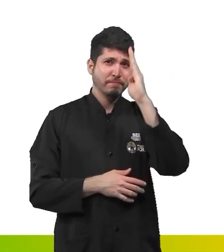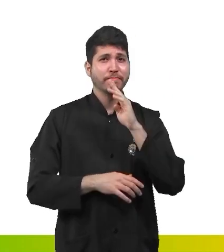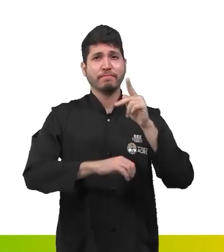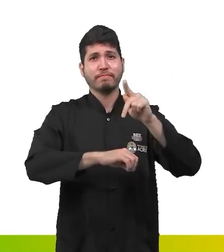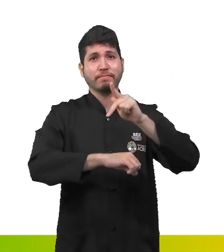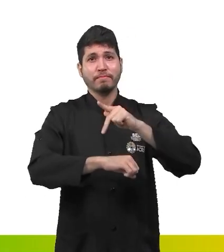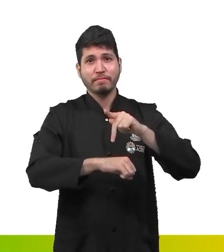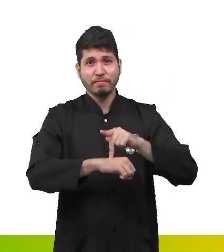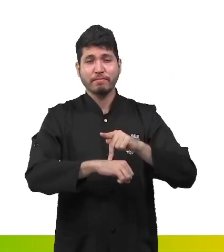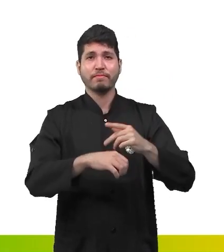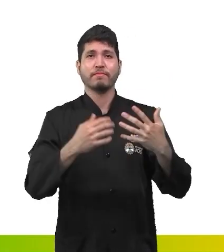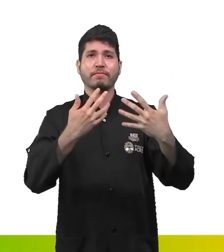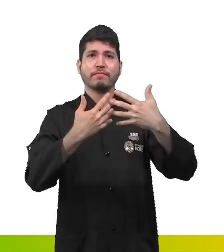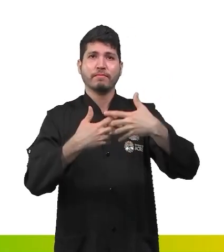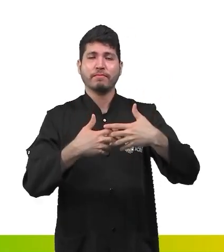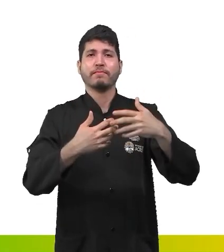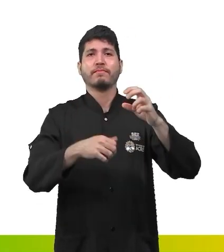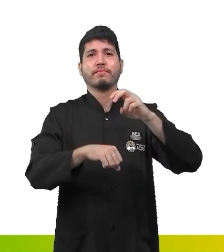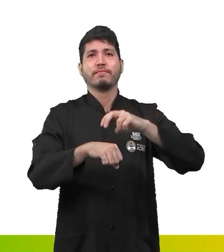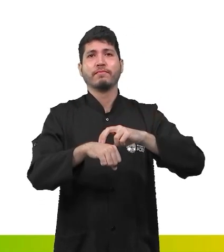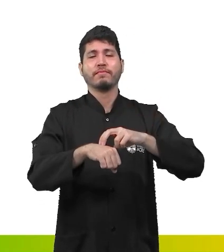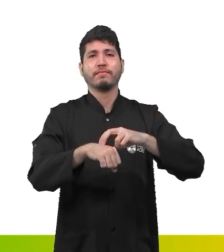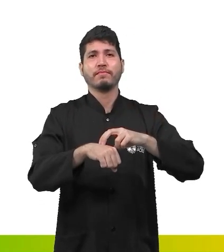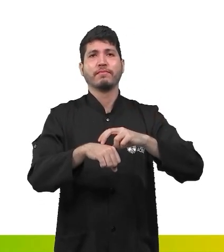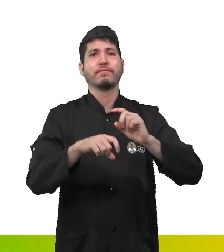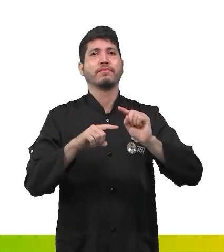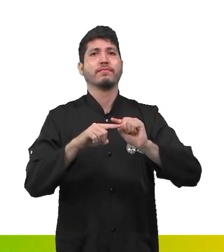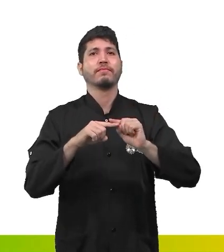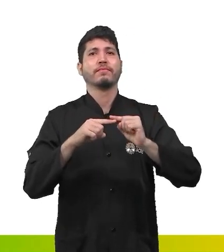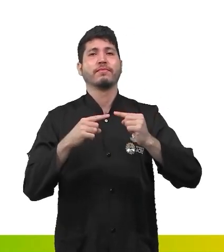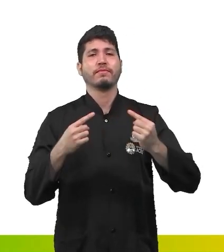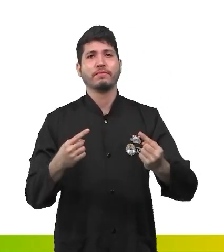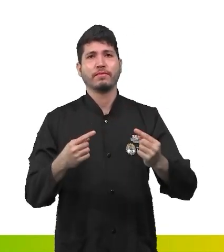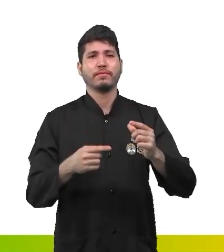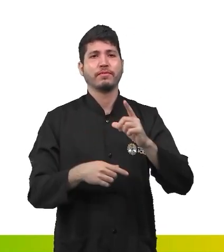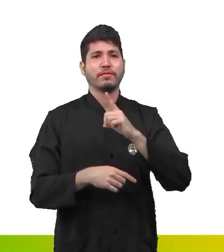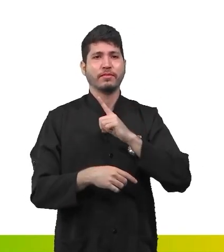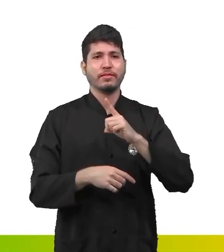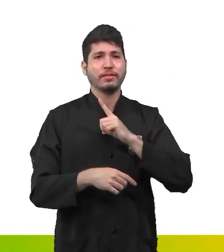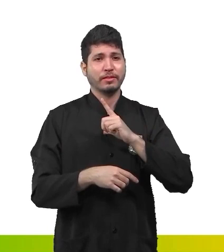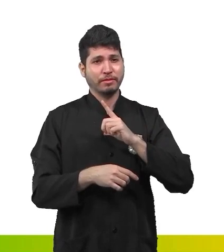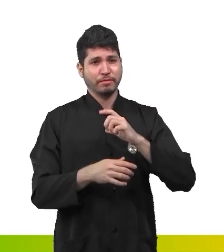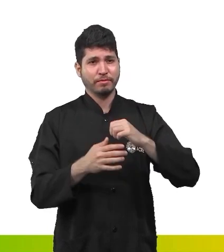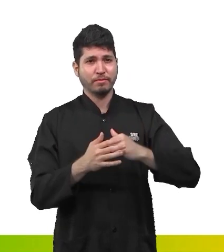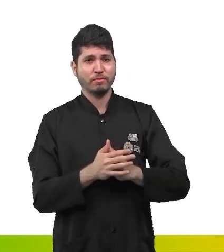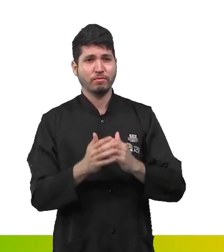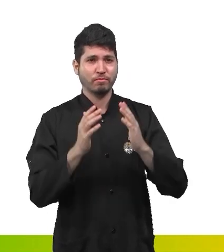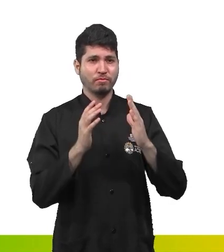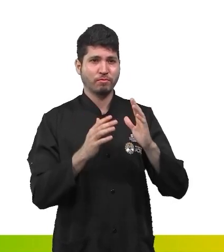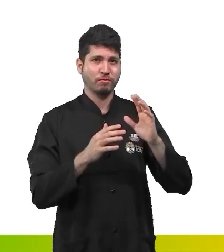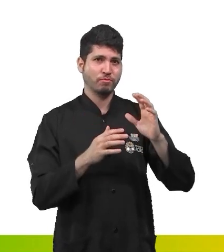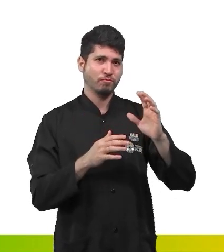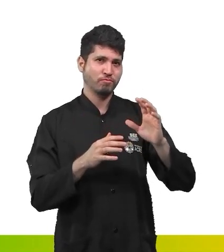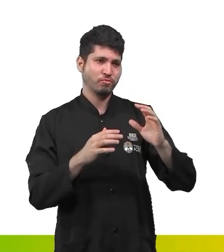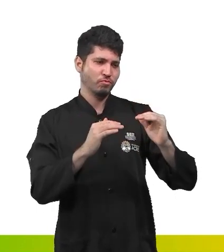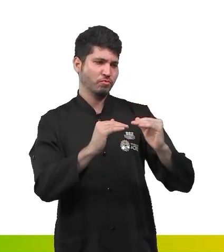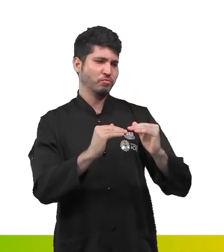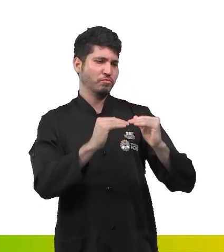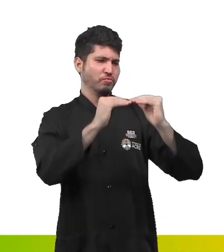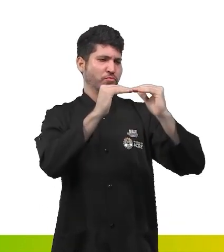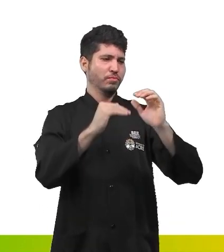país multicultural, mas sofreu com um eurocentrismo que marginalizou as